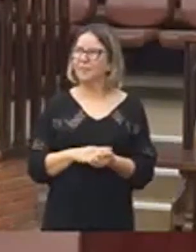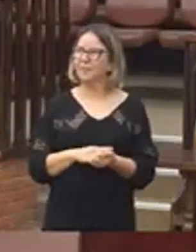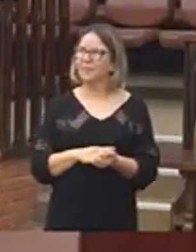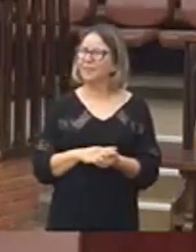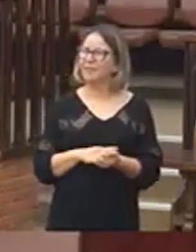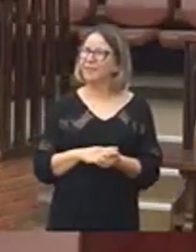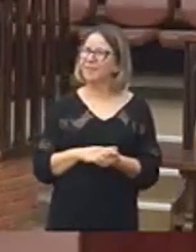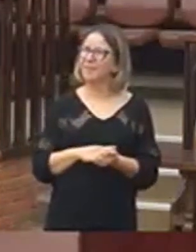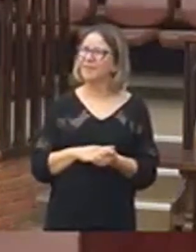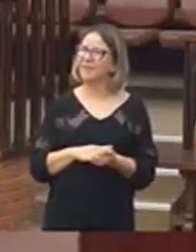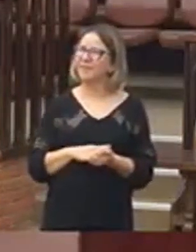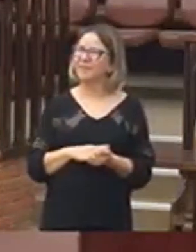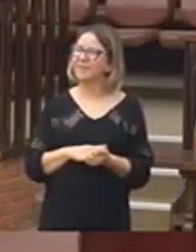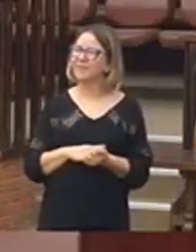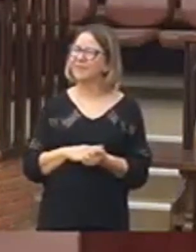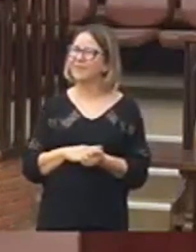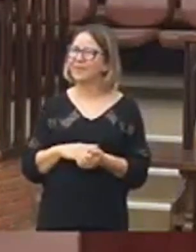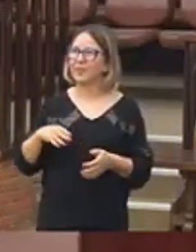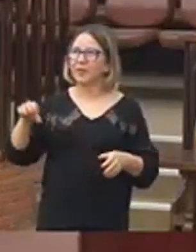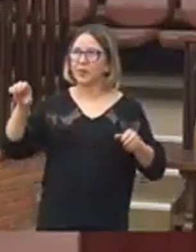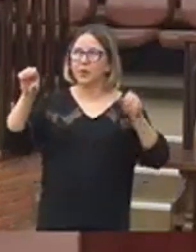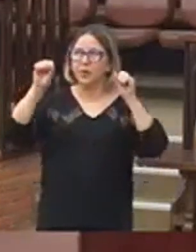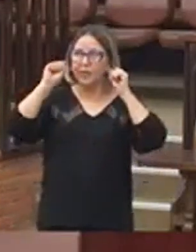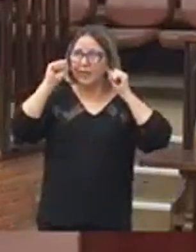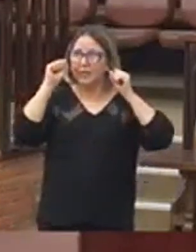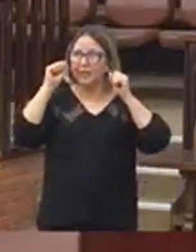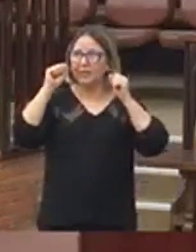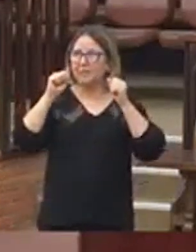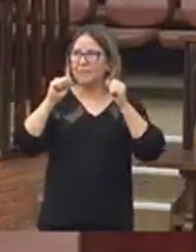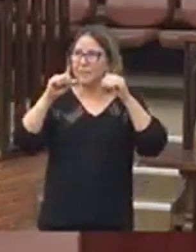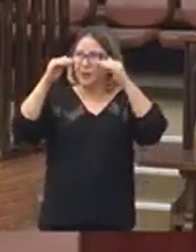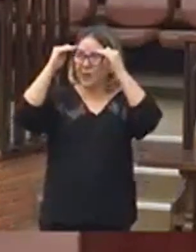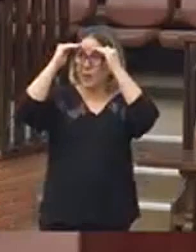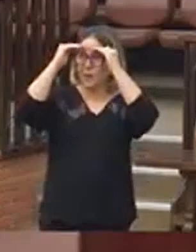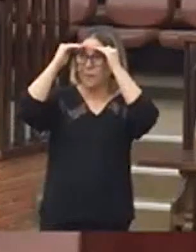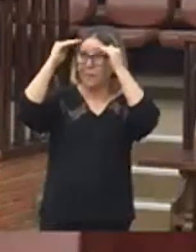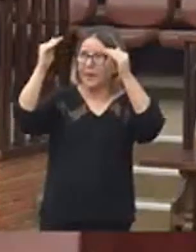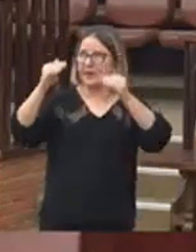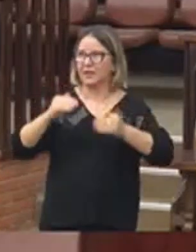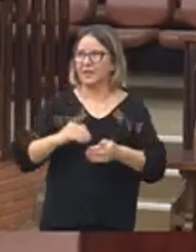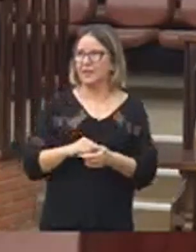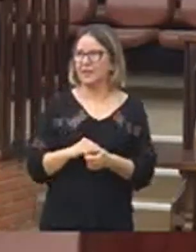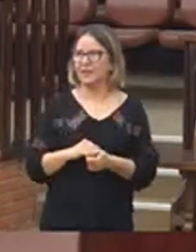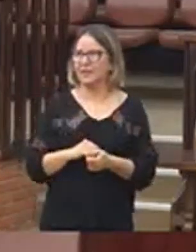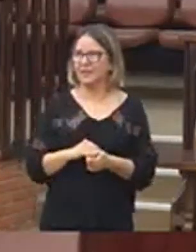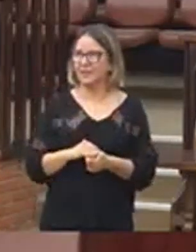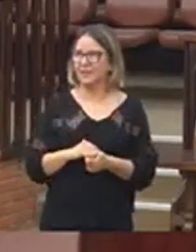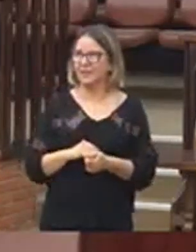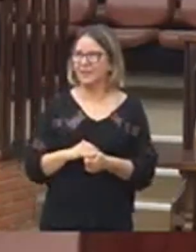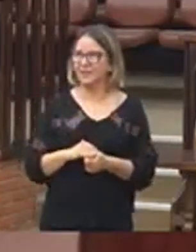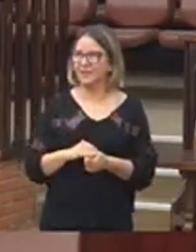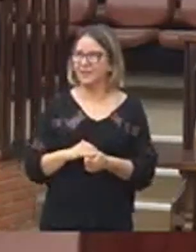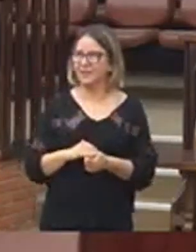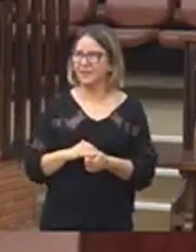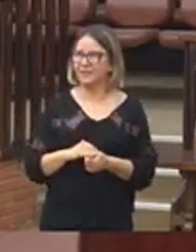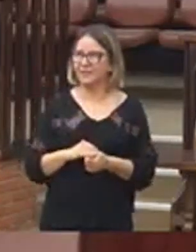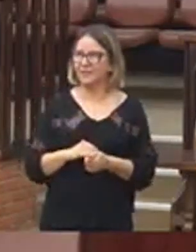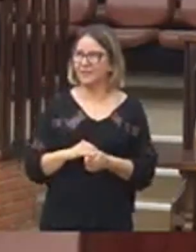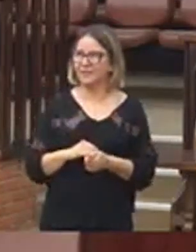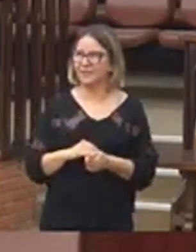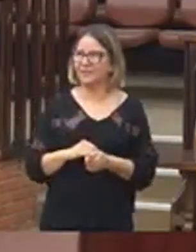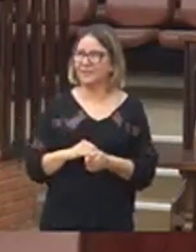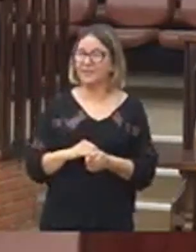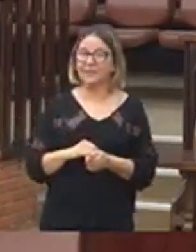hupokuo, ouvir, escutar. É daí que começa o grande projeto